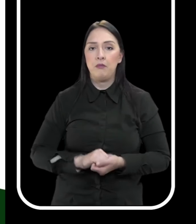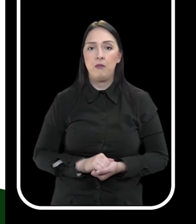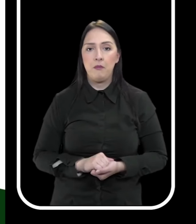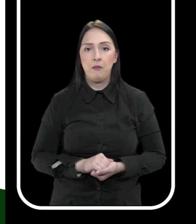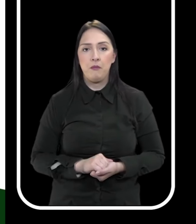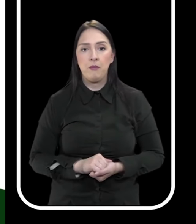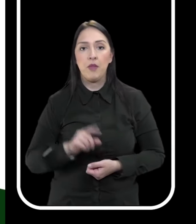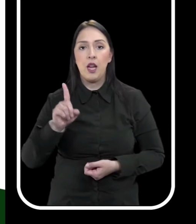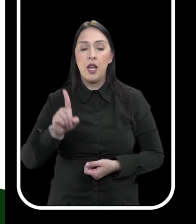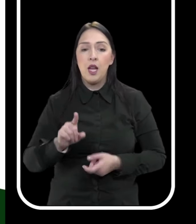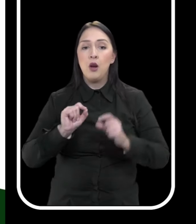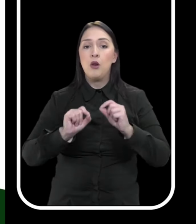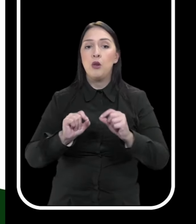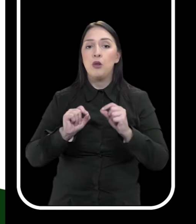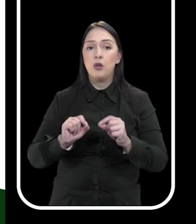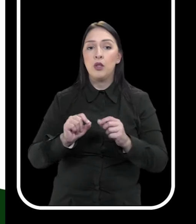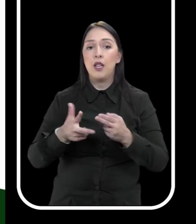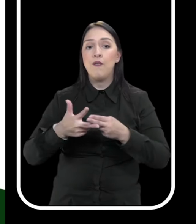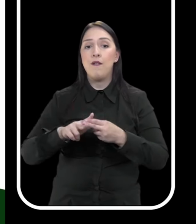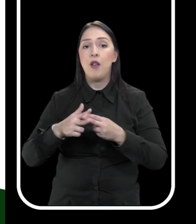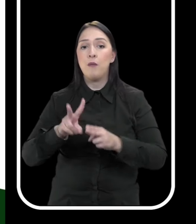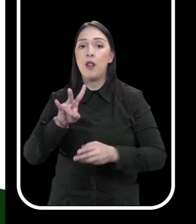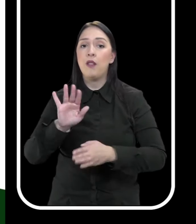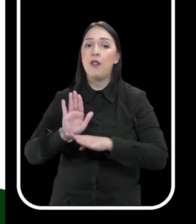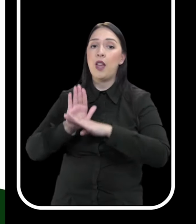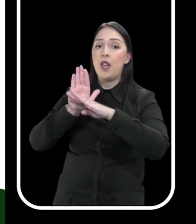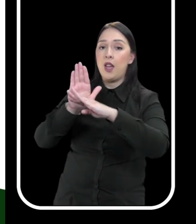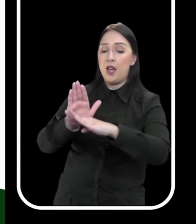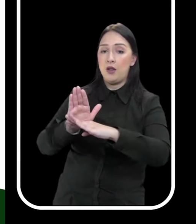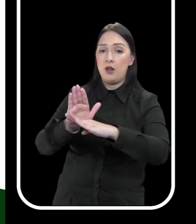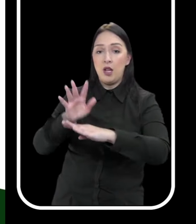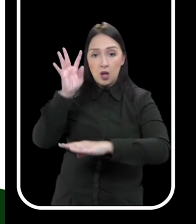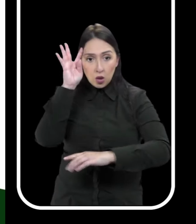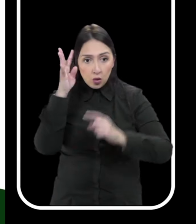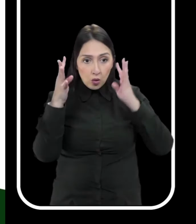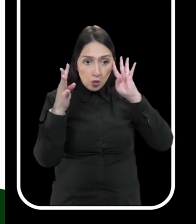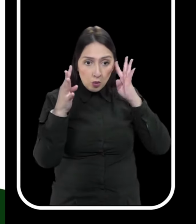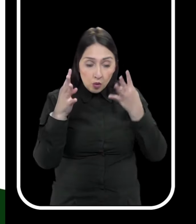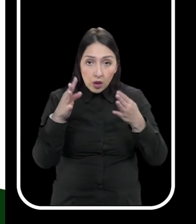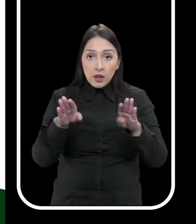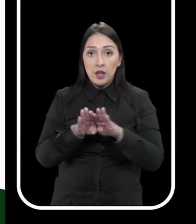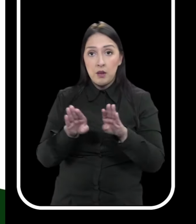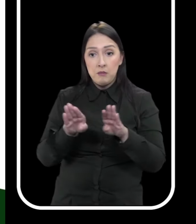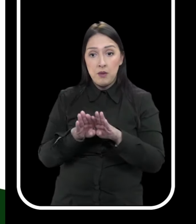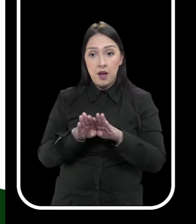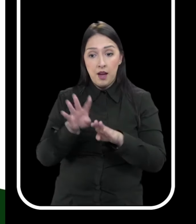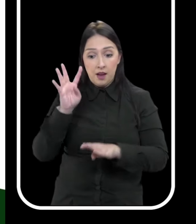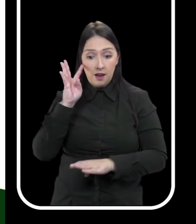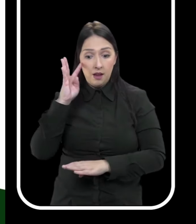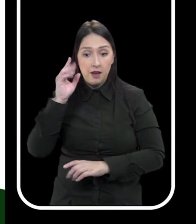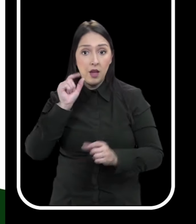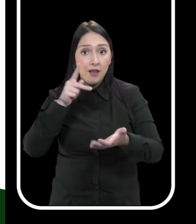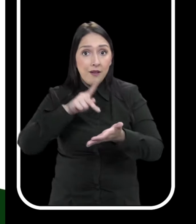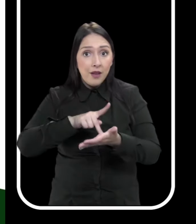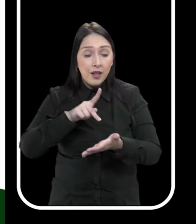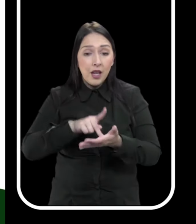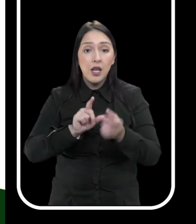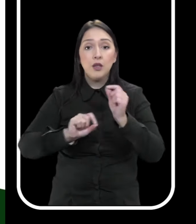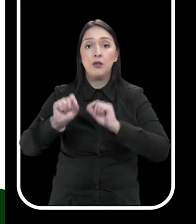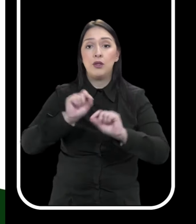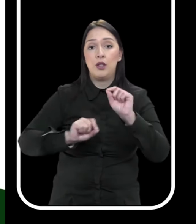ela vem como uma ferramenta que vai auxiliar os tomadores de decisão a